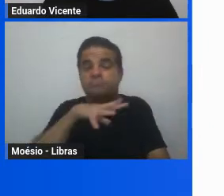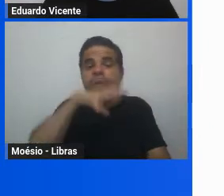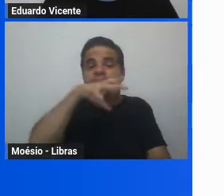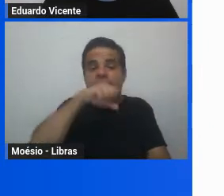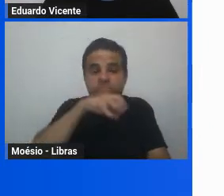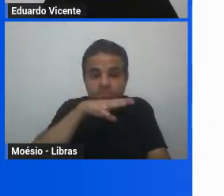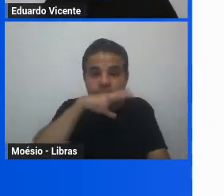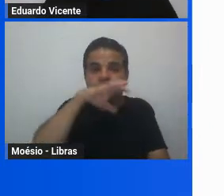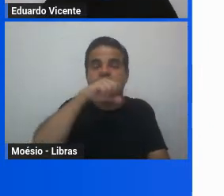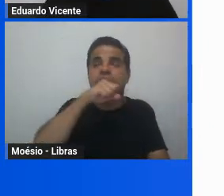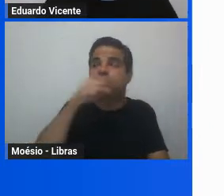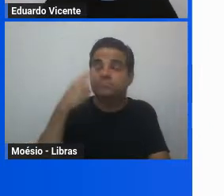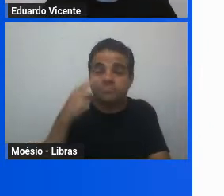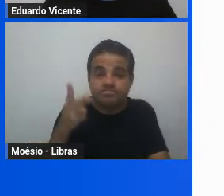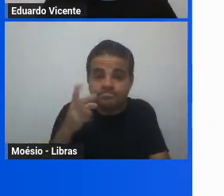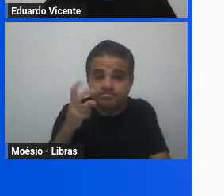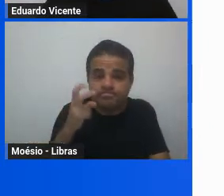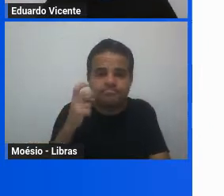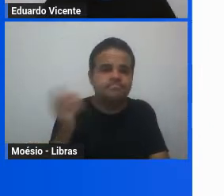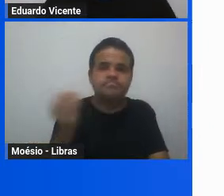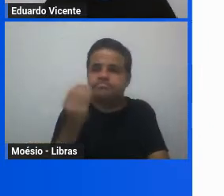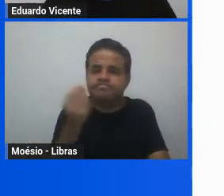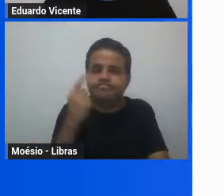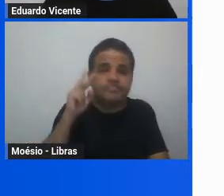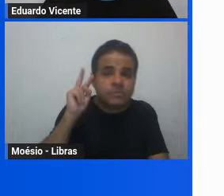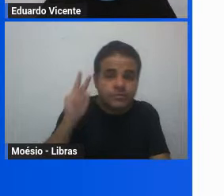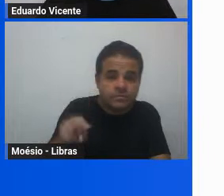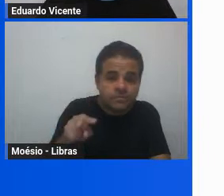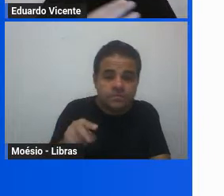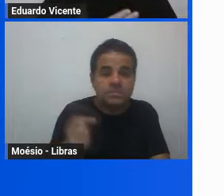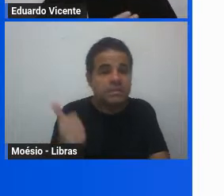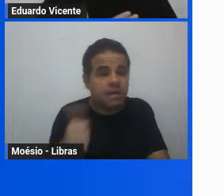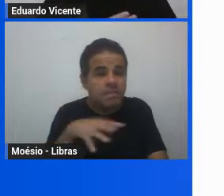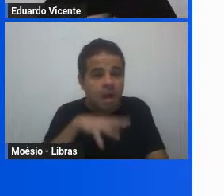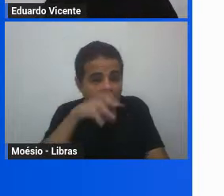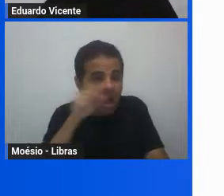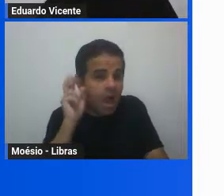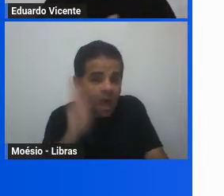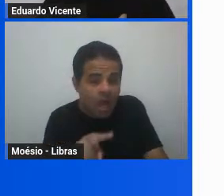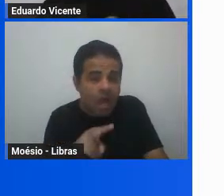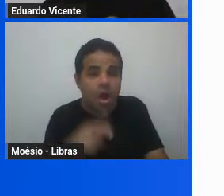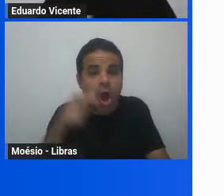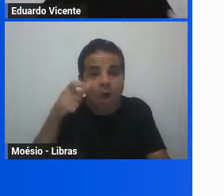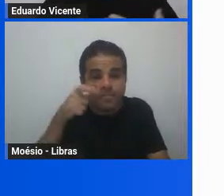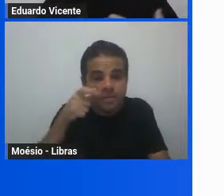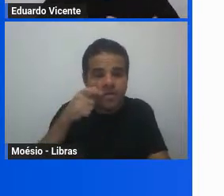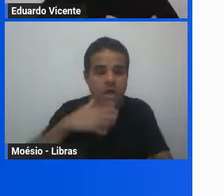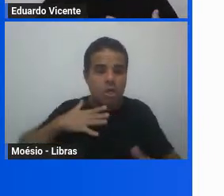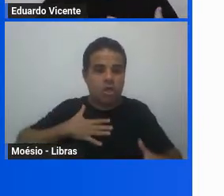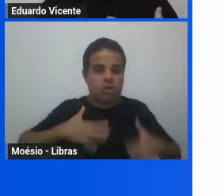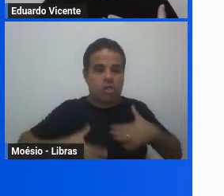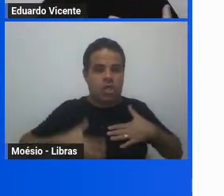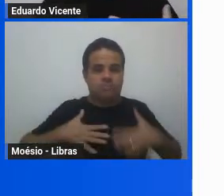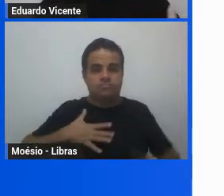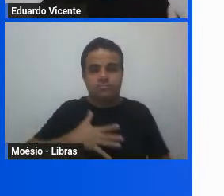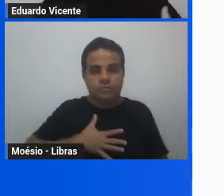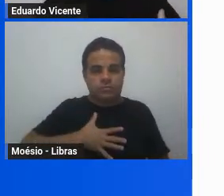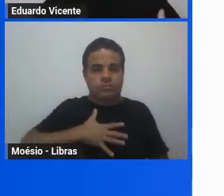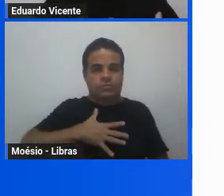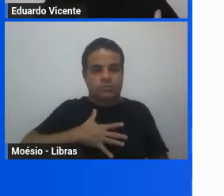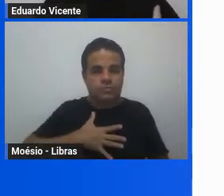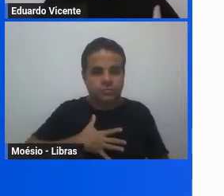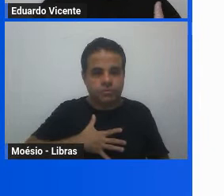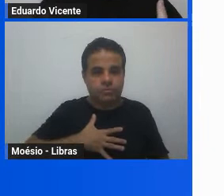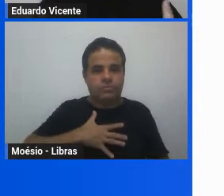respirando. Perceba, mas como eu vou enxergar que ele está respirando? Observando a região do tórax, se há uma elevação,